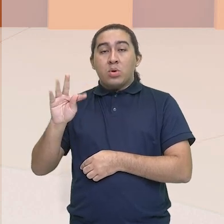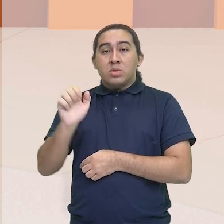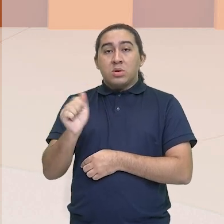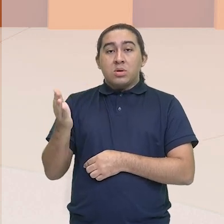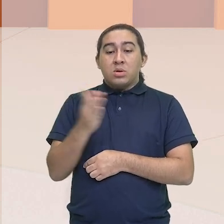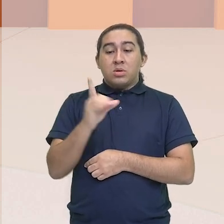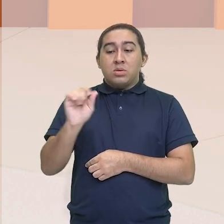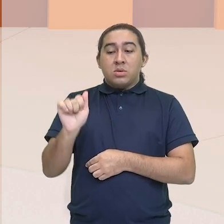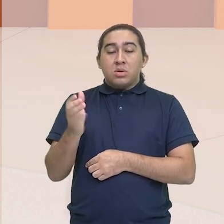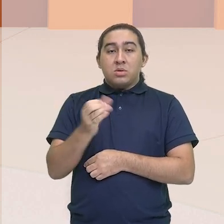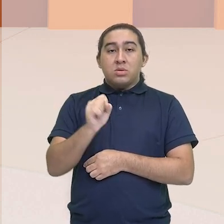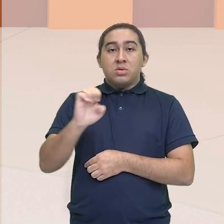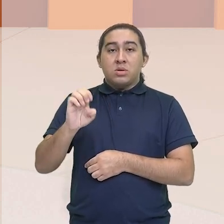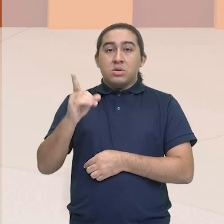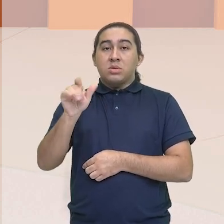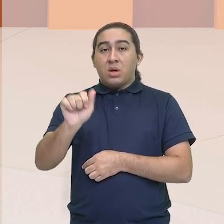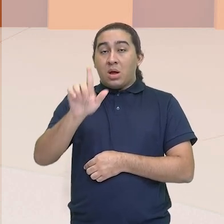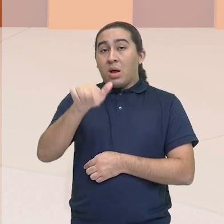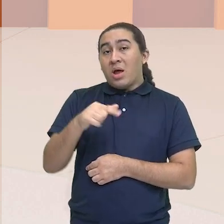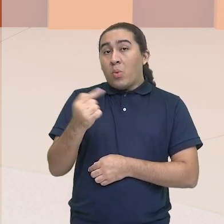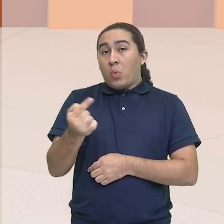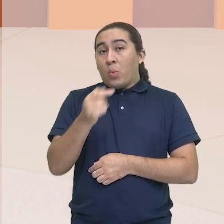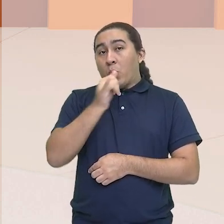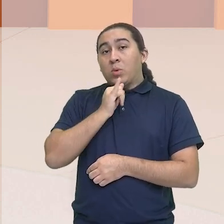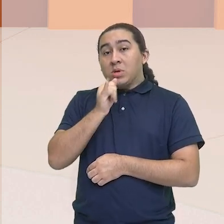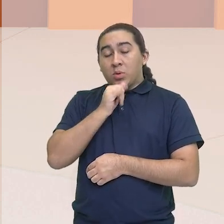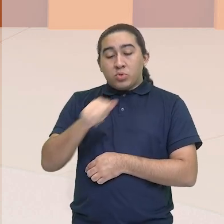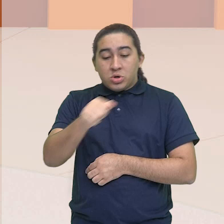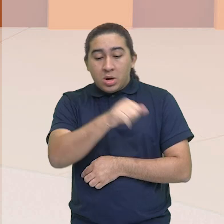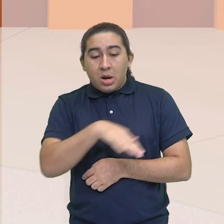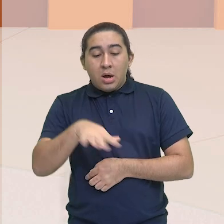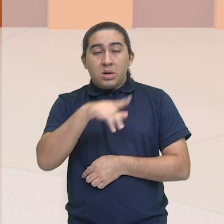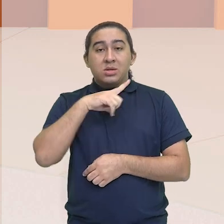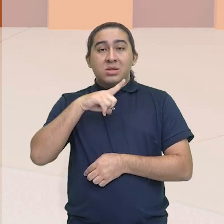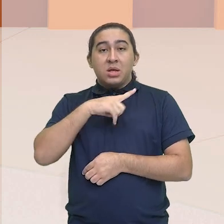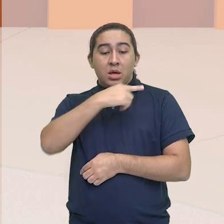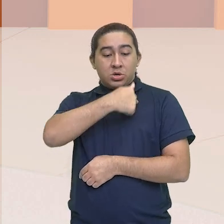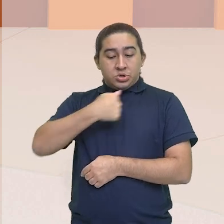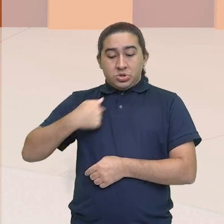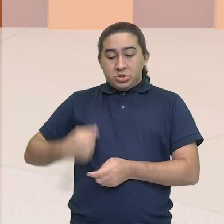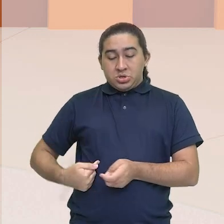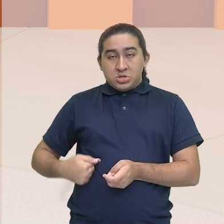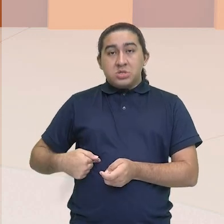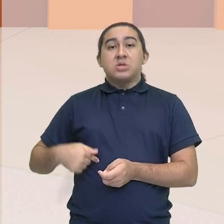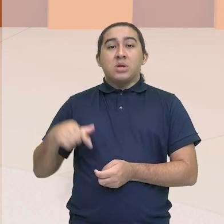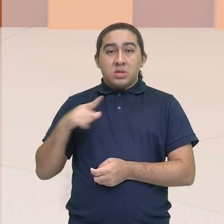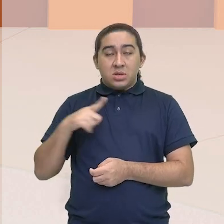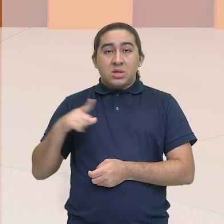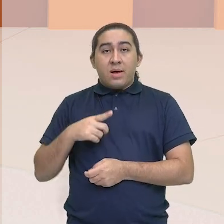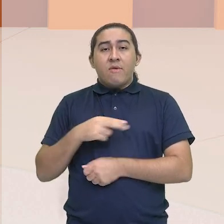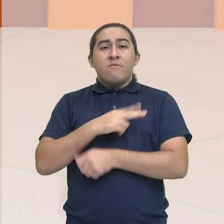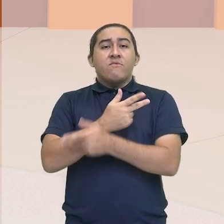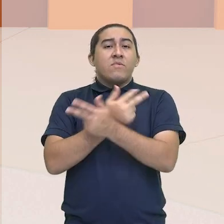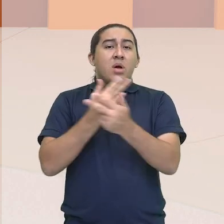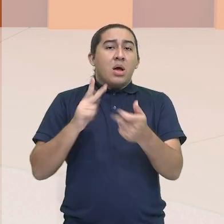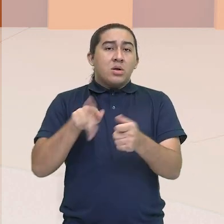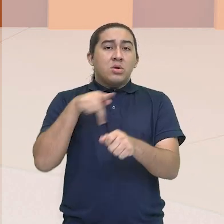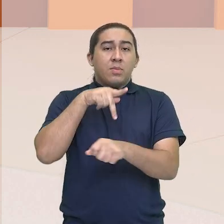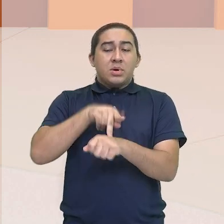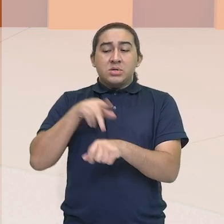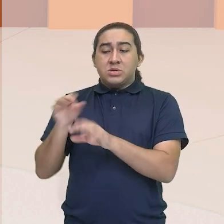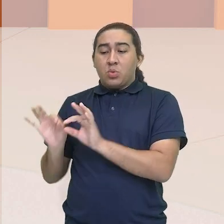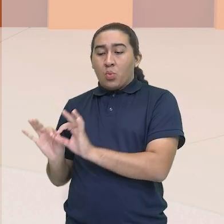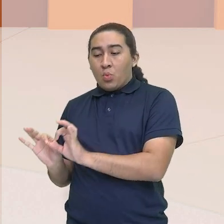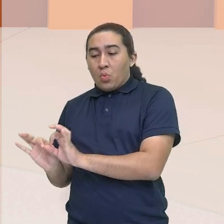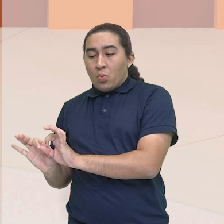Seda. A Rota da Seda é um exemplo, né, de área que vai desde a China, passa, né, por várias estruturas ali,